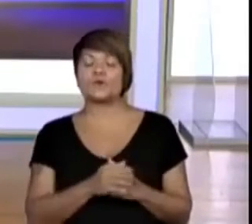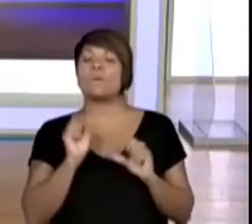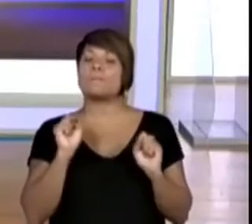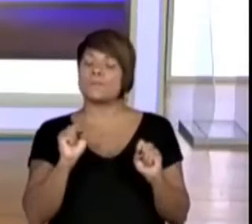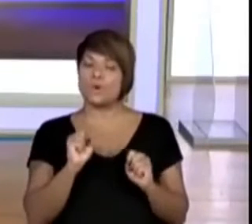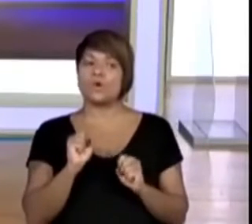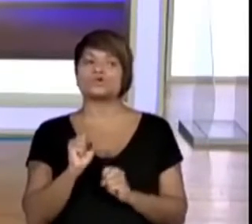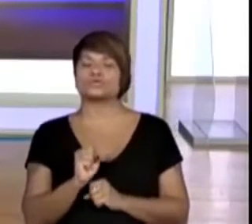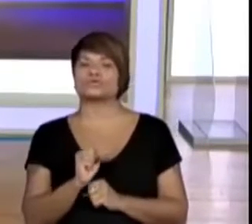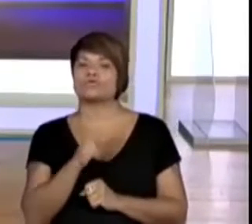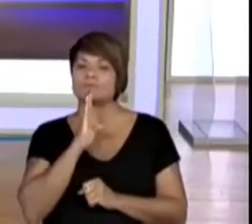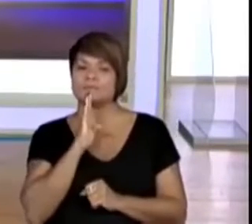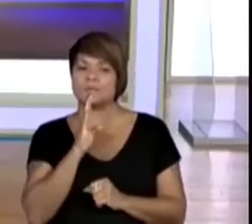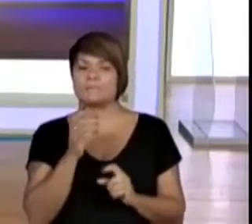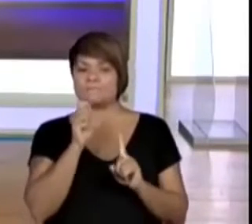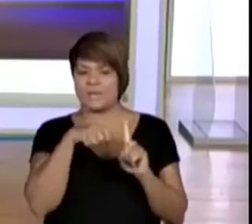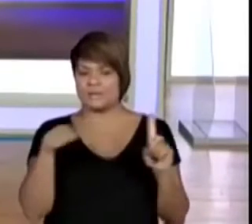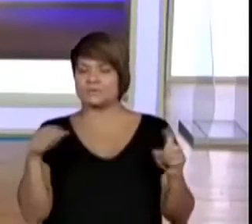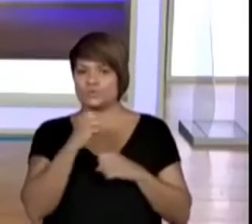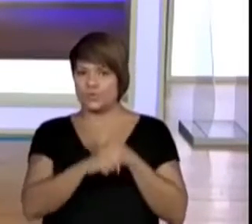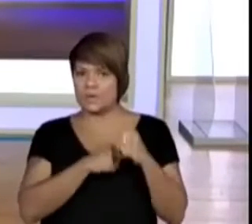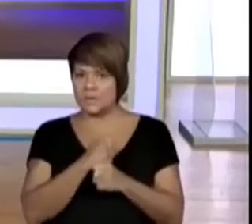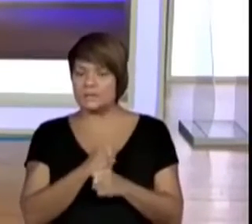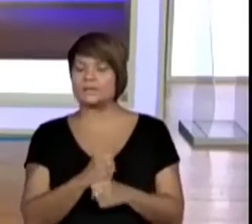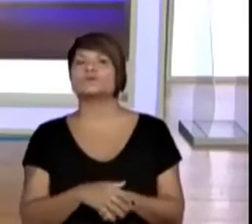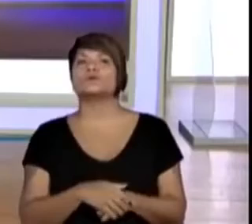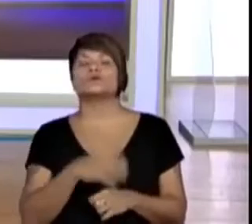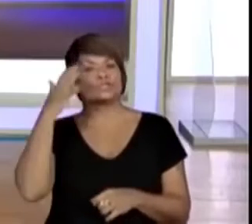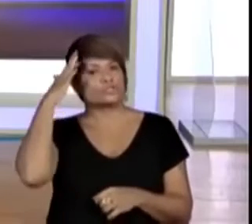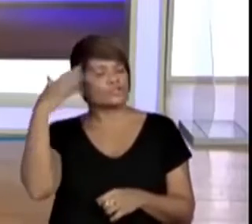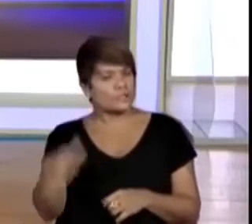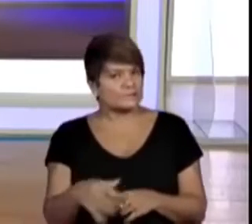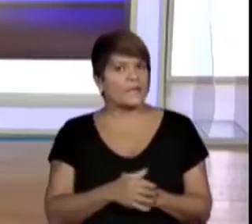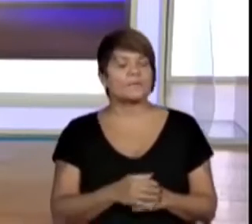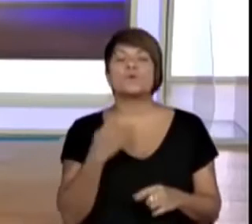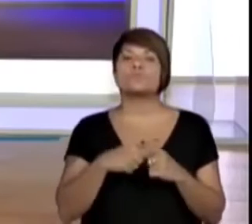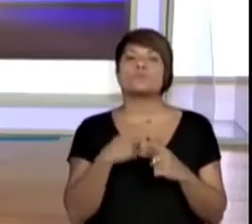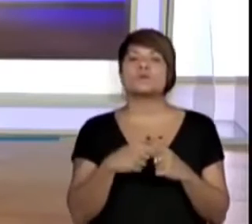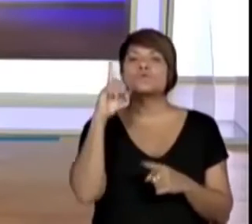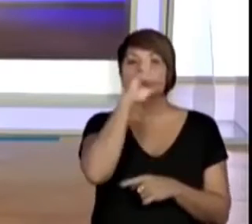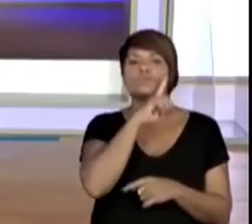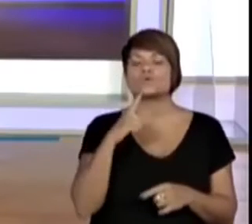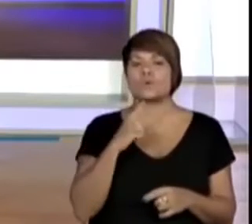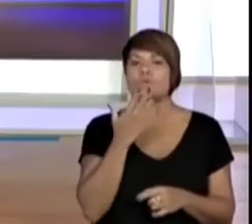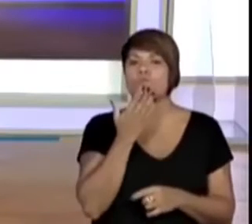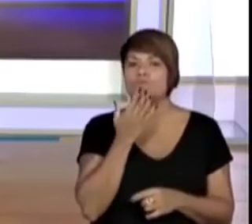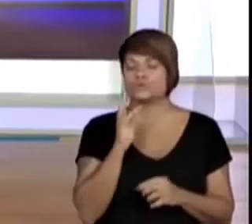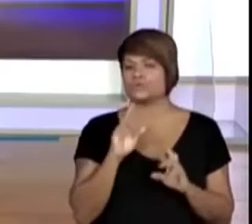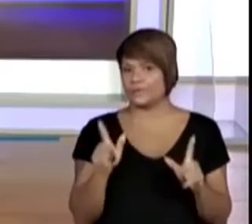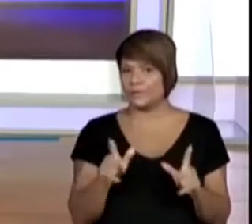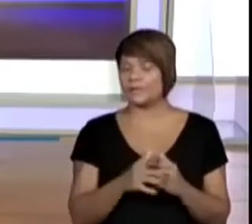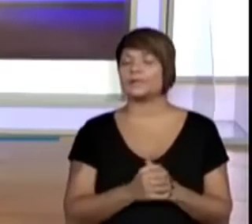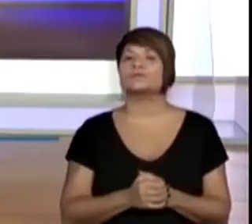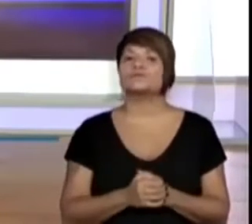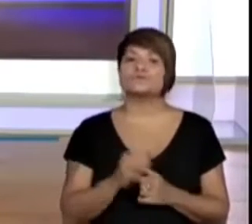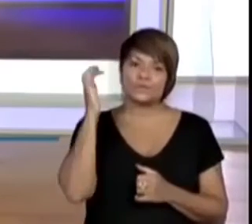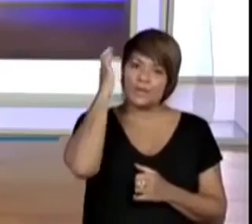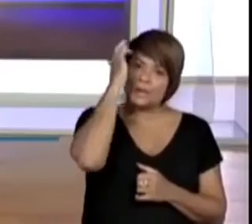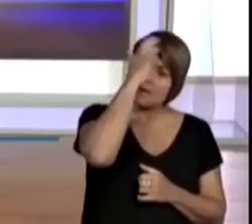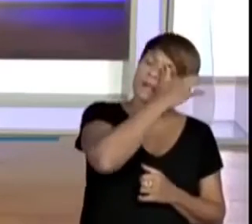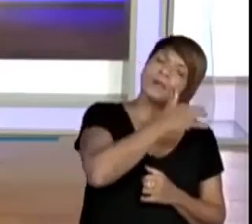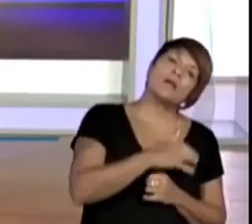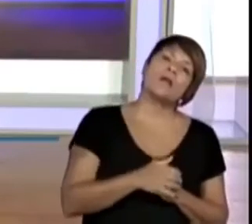meses do ano olhando um calendário, a gente já sabe por que que o domingo tem uma cor diferente e conseguimos